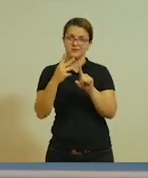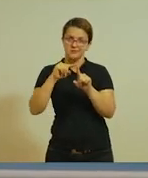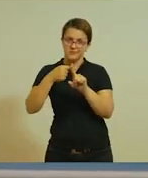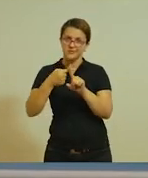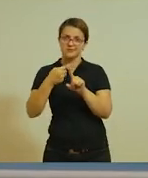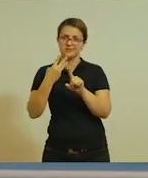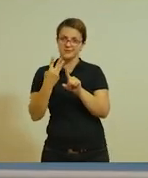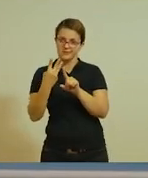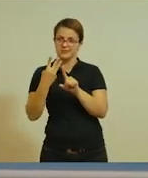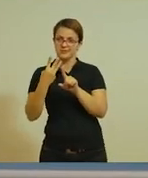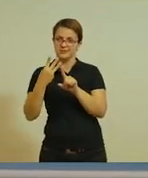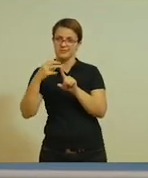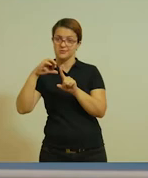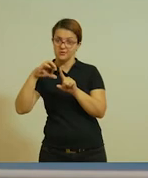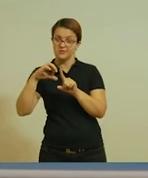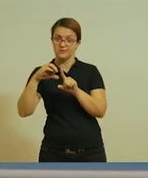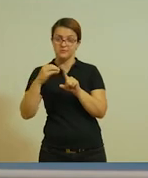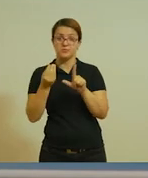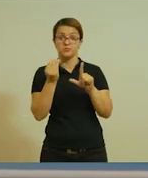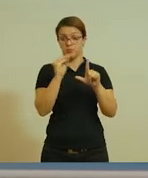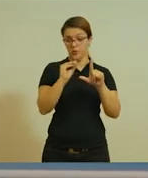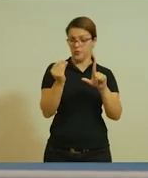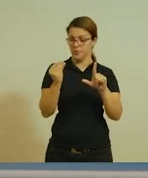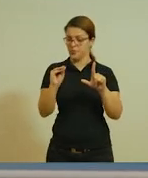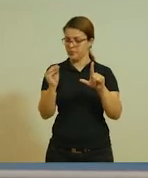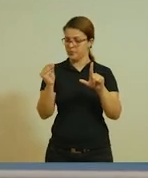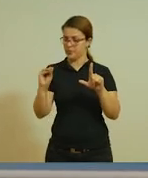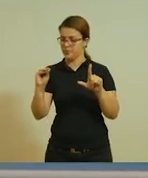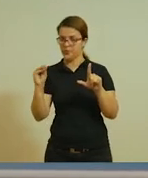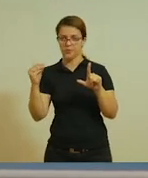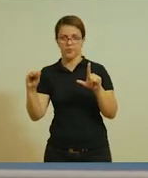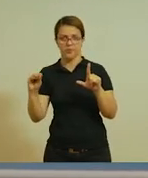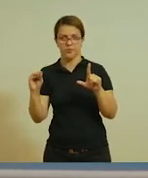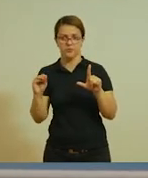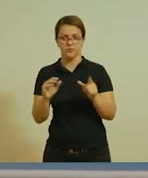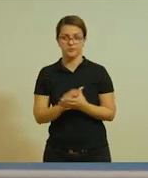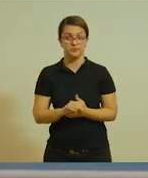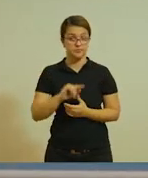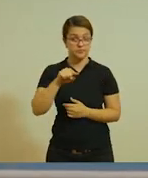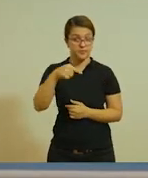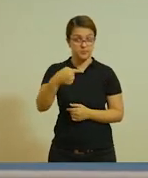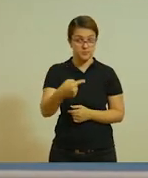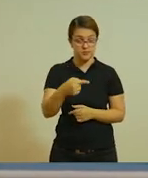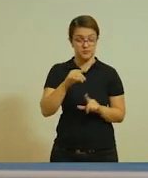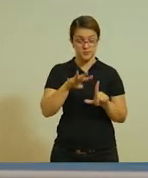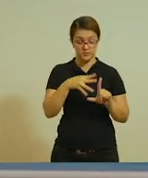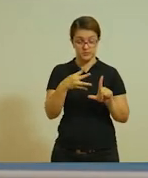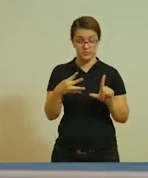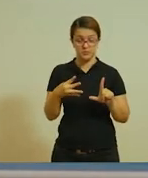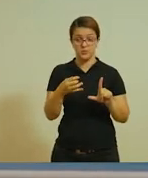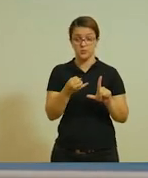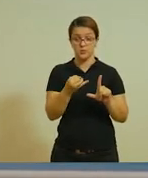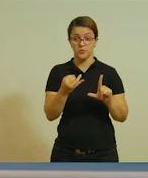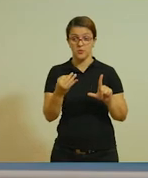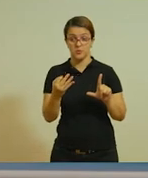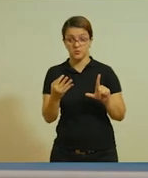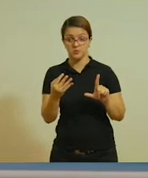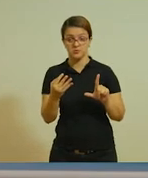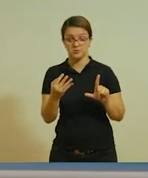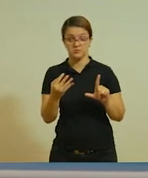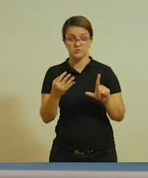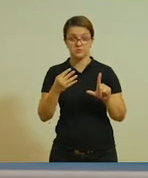3 é igual a 9, tá? E aí vocês vão completando a tabela. Nessa próxima tabela, ó, quantidade de voltas